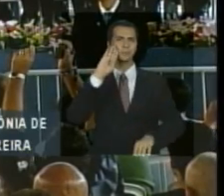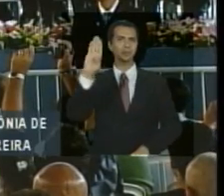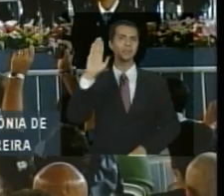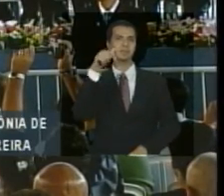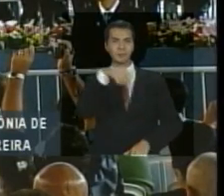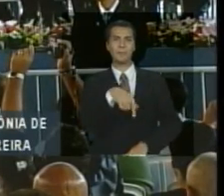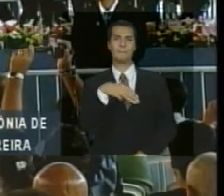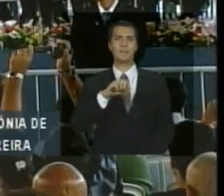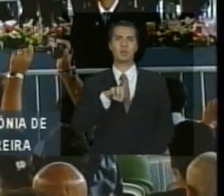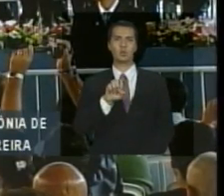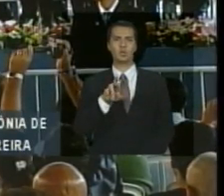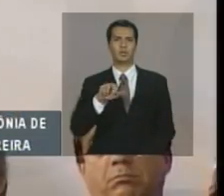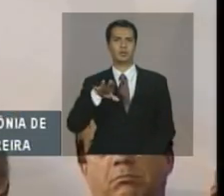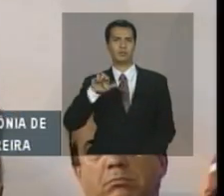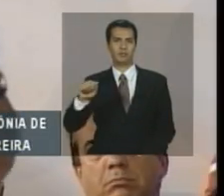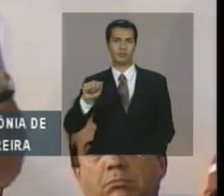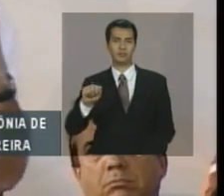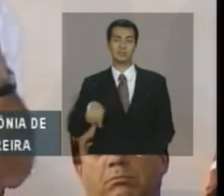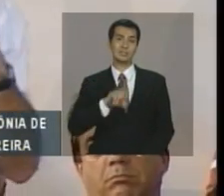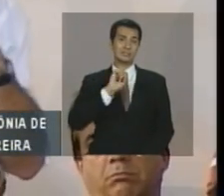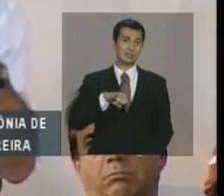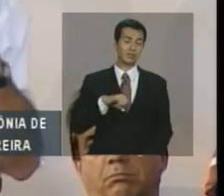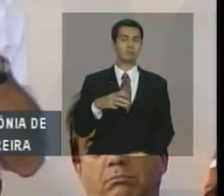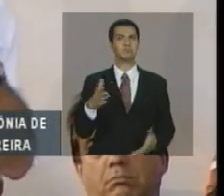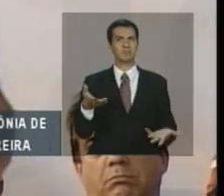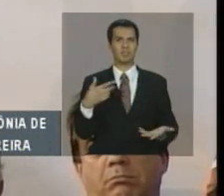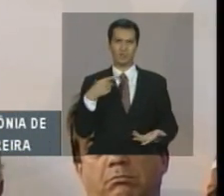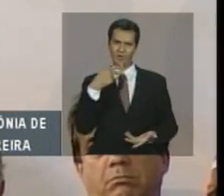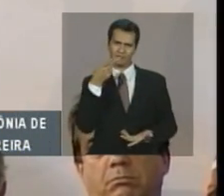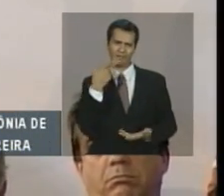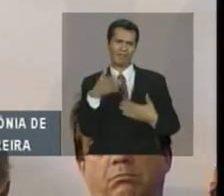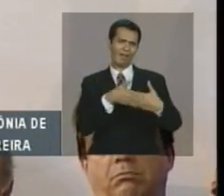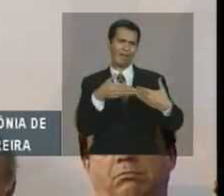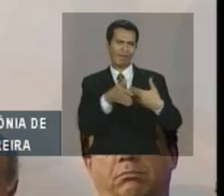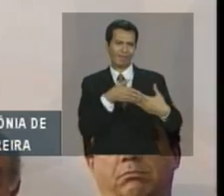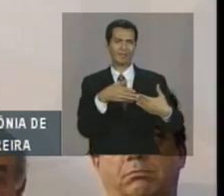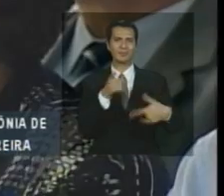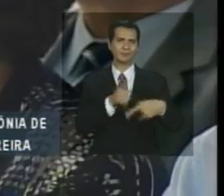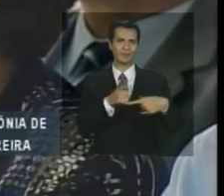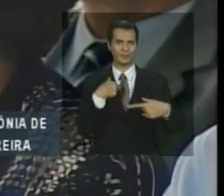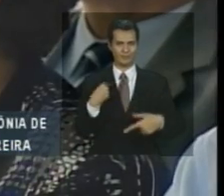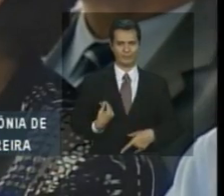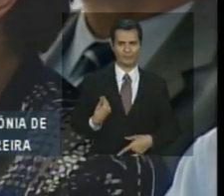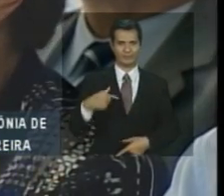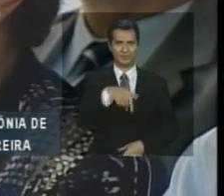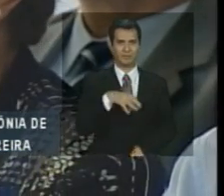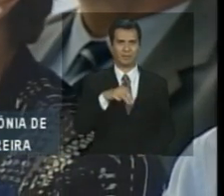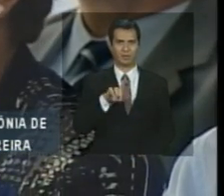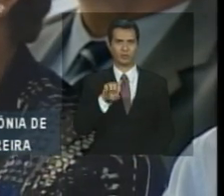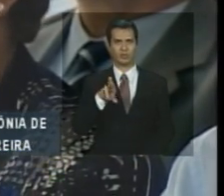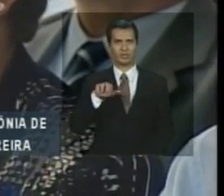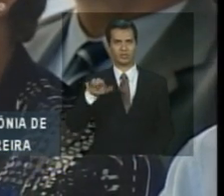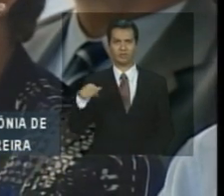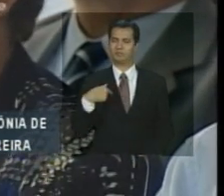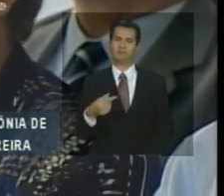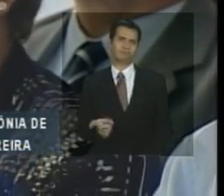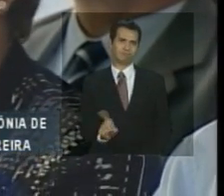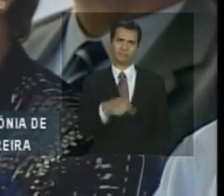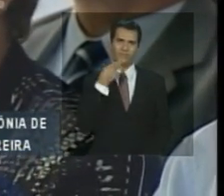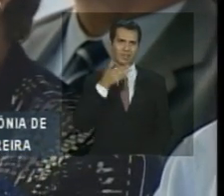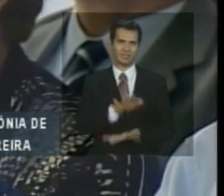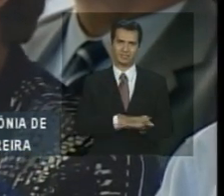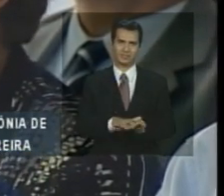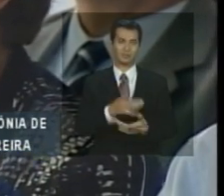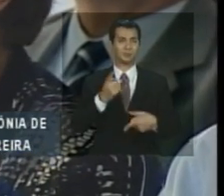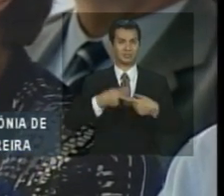que Madureira. Se me pedisse assim, não estou fazendo média porque eu estou aqui em Madureira, porque eu não falo isso nos outros lugares, apesar dessa cidade ser